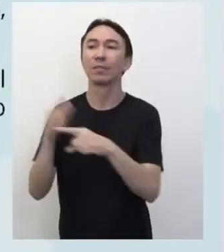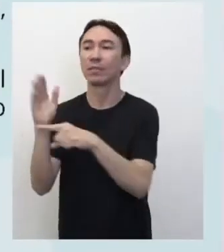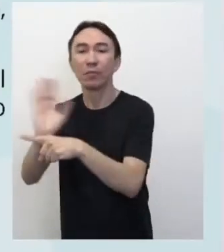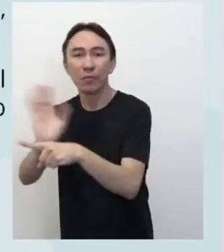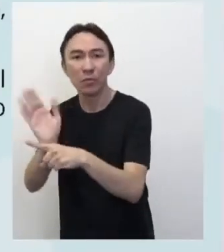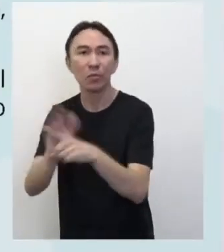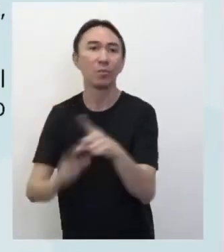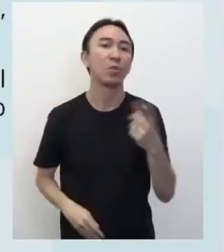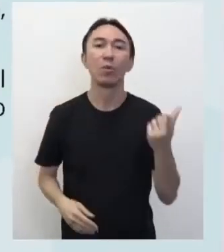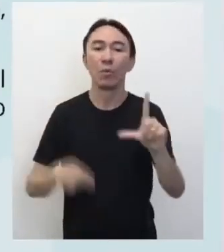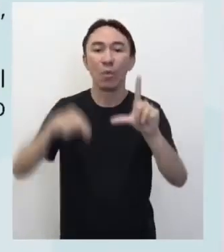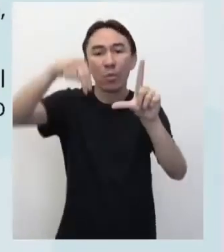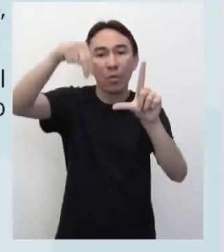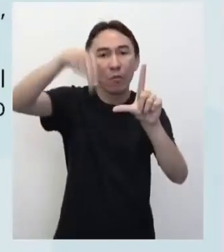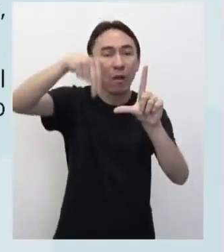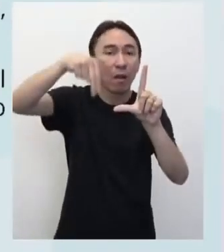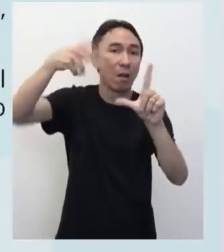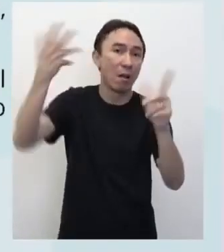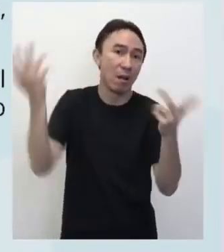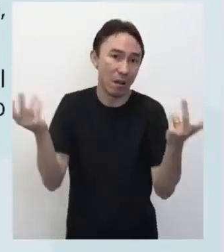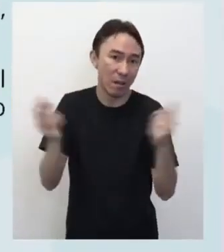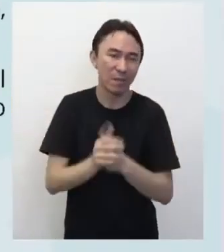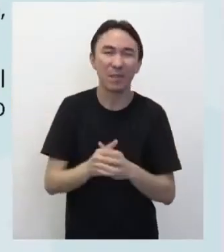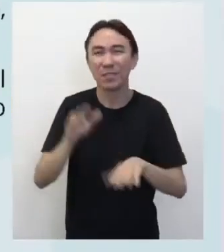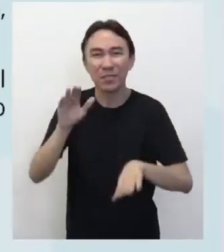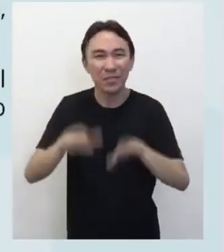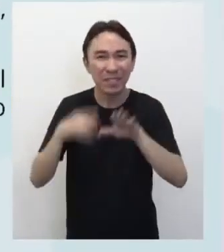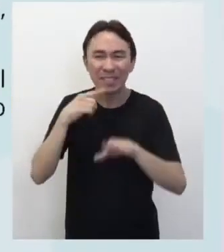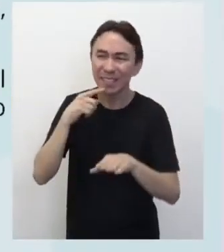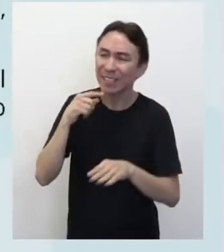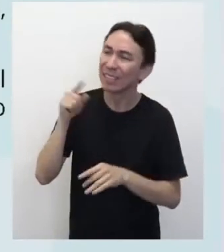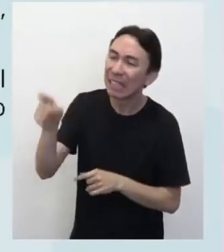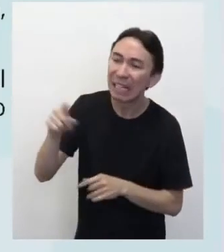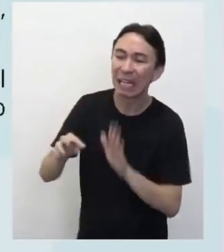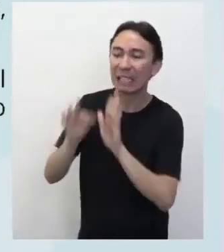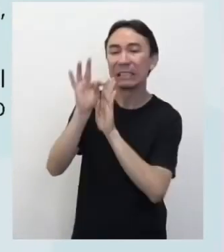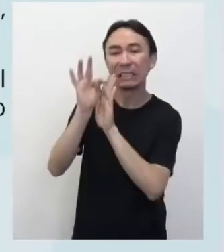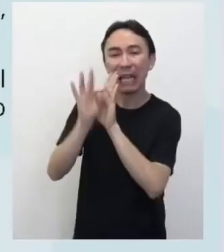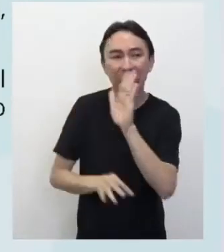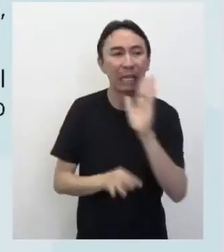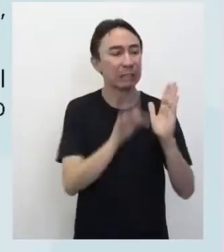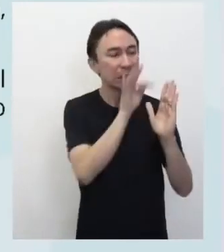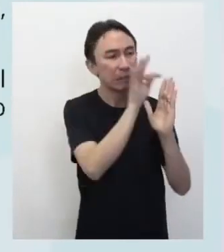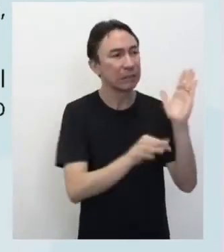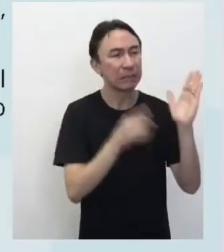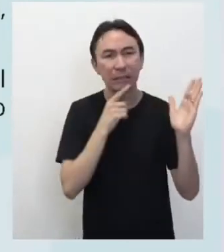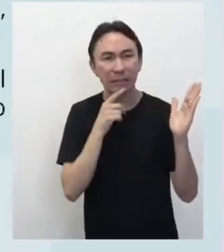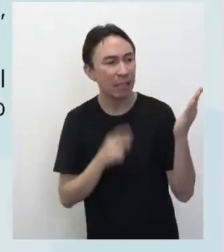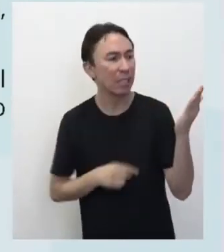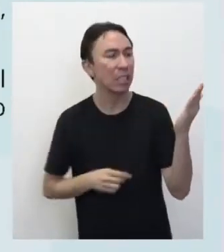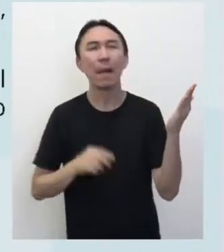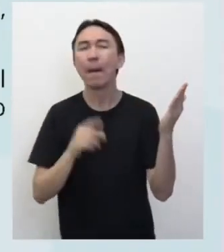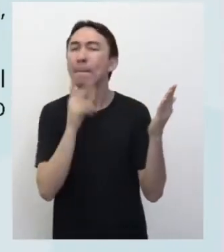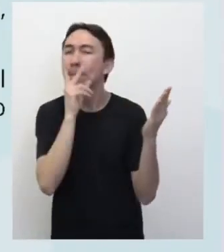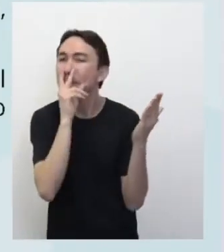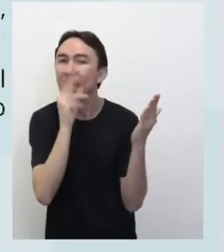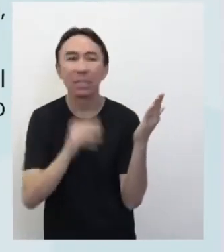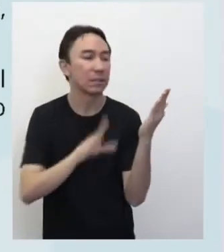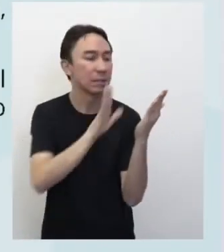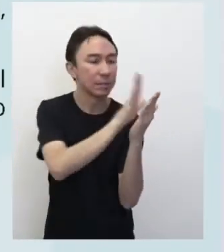e toda vez que uma obra faz uma comunicação sutil entre dois textos, em que faz ou fazendo uma leve menção, se